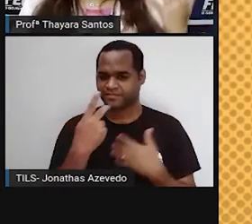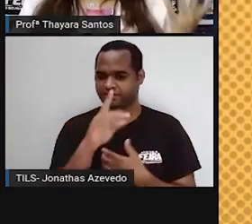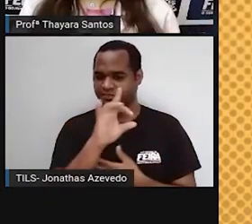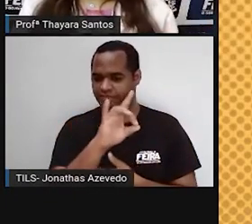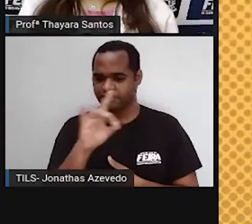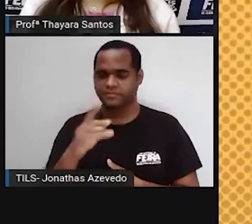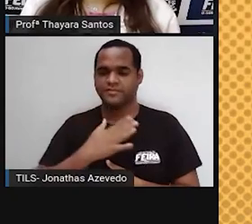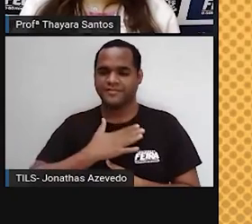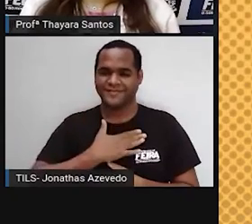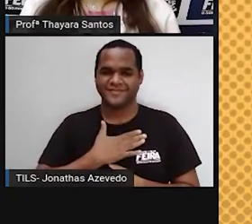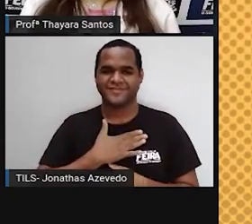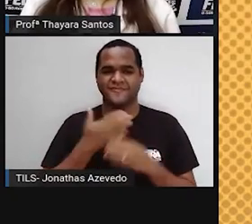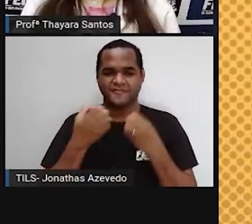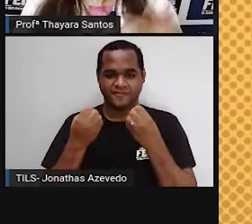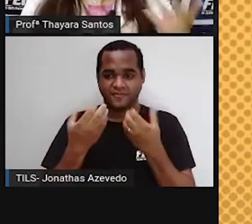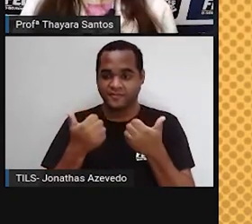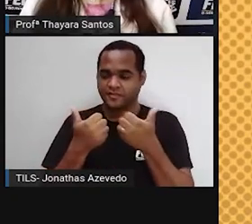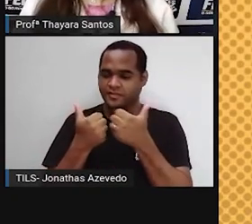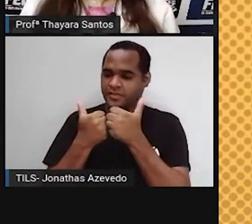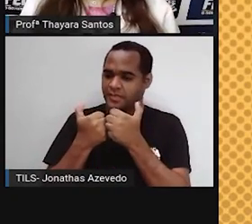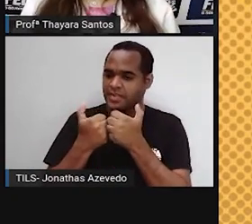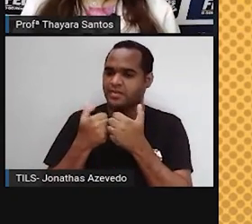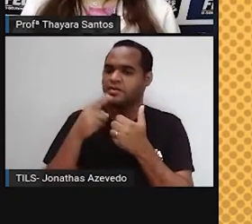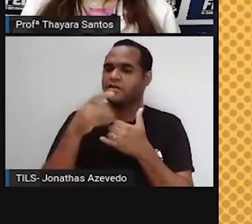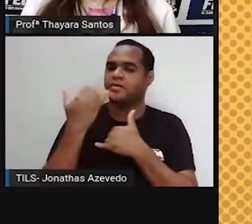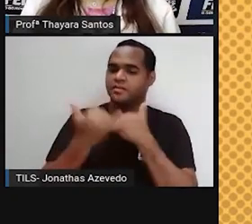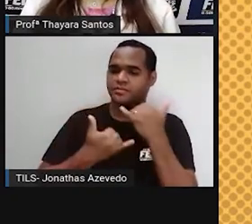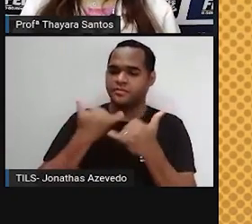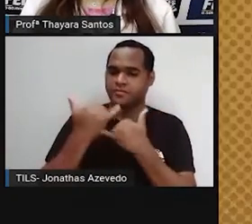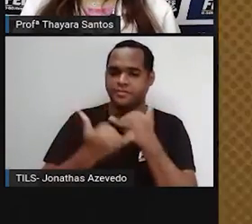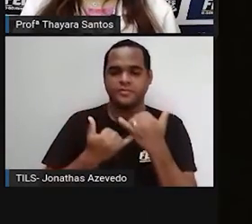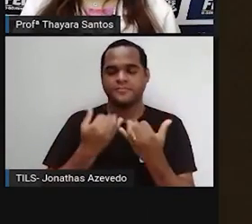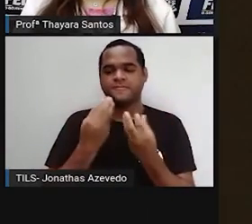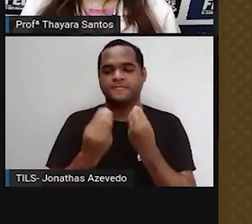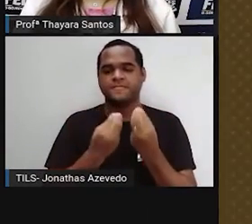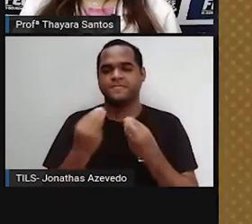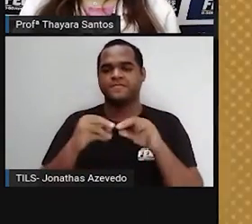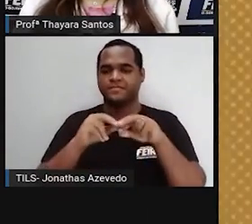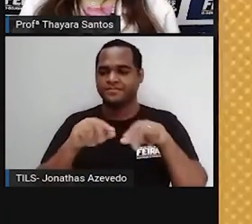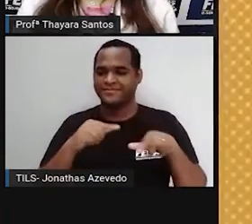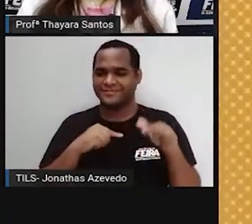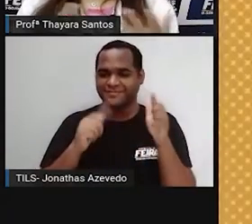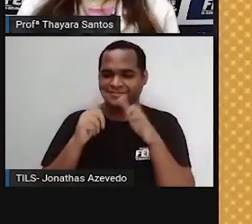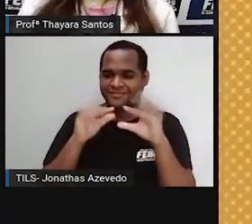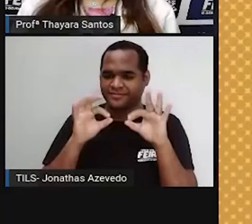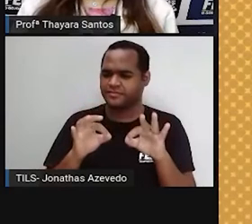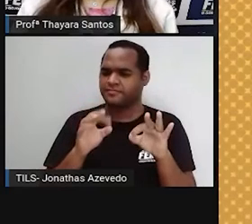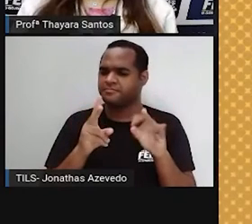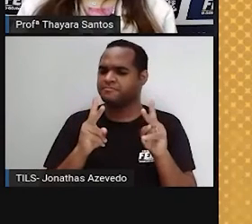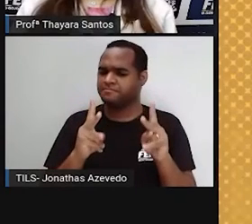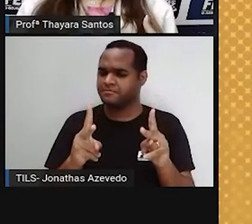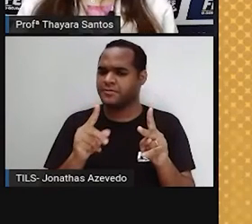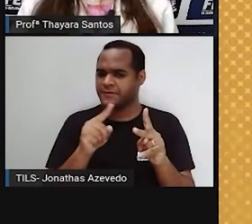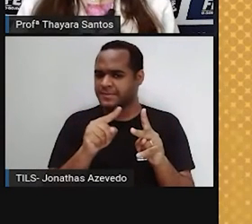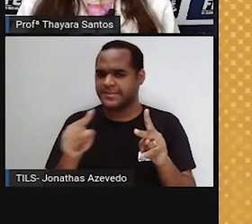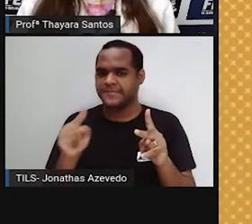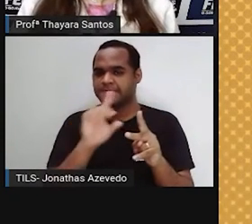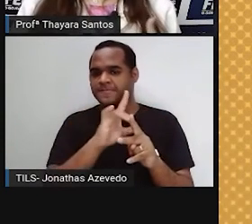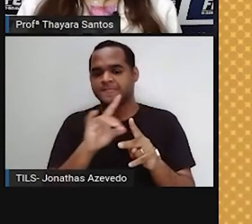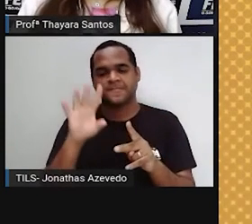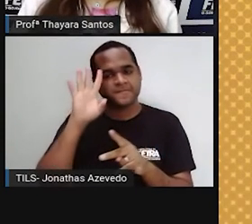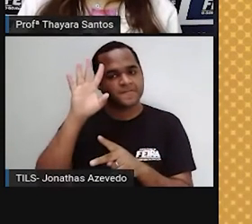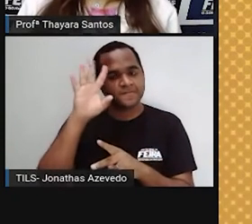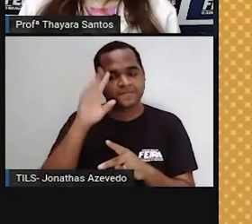que vocês tenham gostado do jogo, que vocês se divirtam aí enquanto estiverem fazendo. E continuando, já que a gente está falando aqui